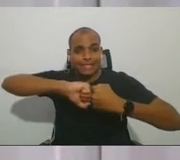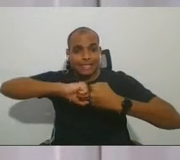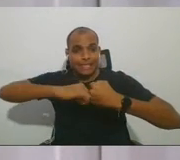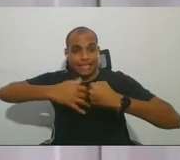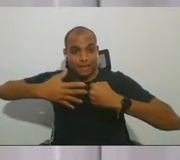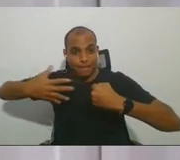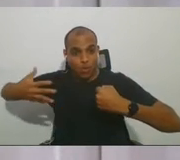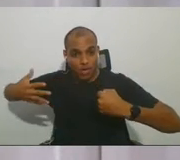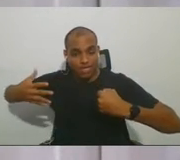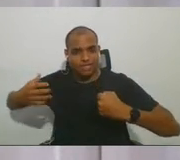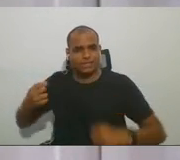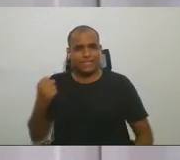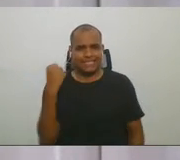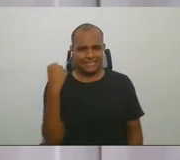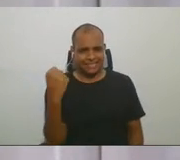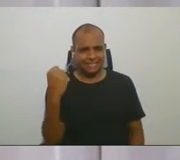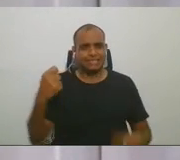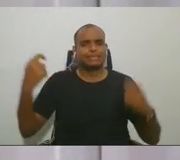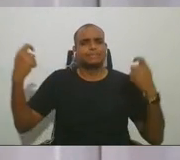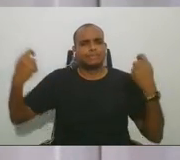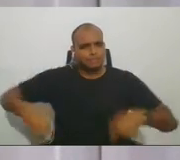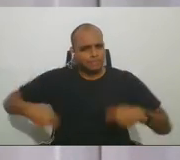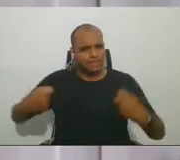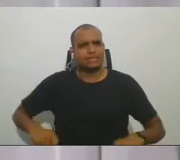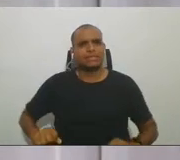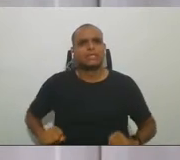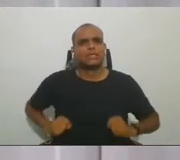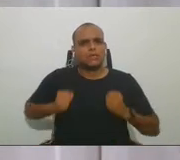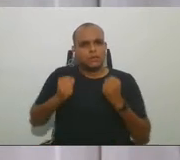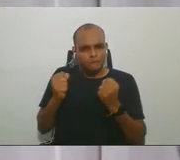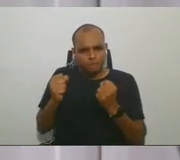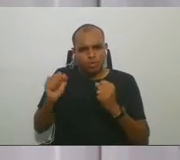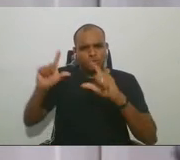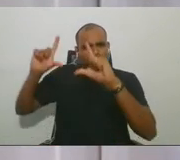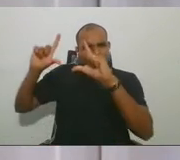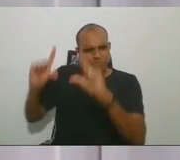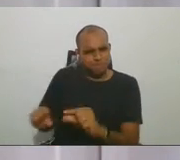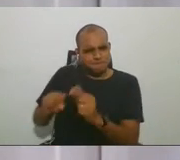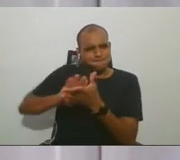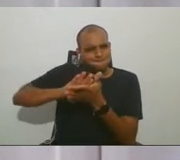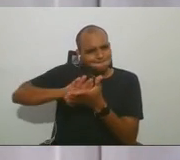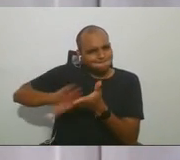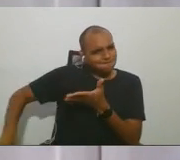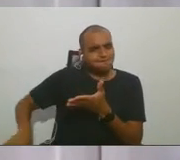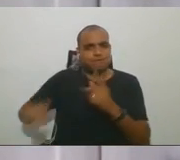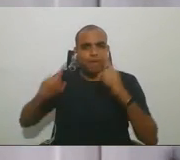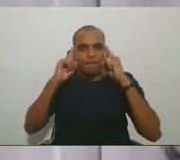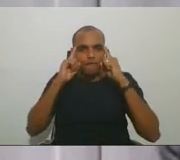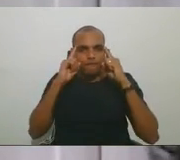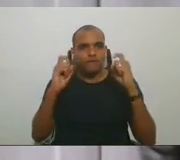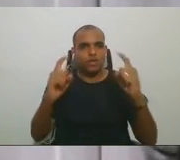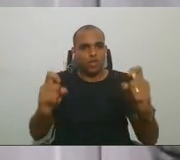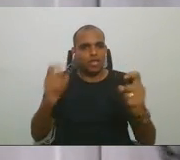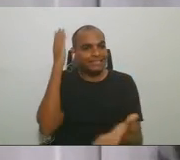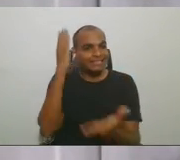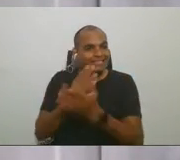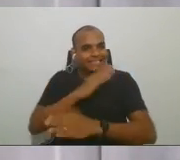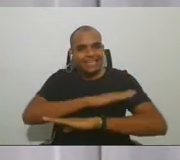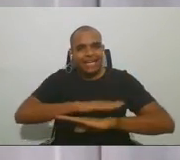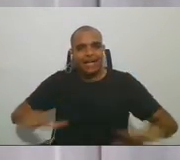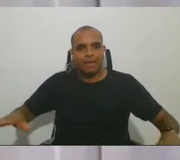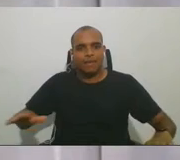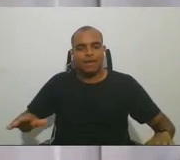democracia intensa deve, de todas as formas, erradicar essa fonte de violência que, claro, se